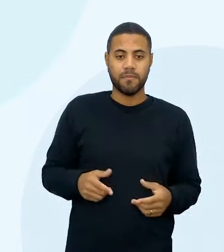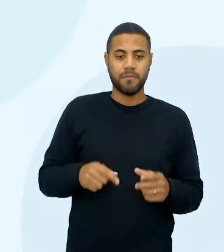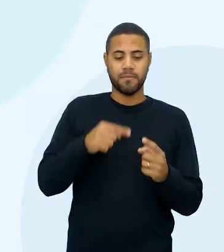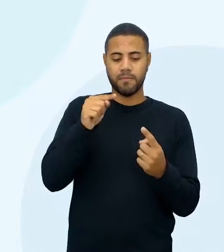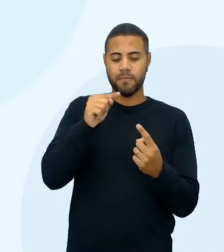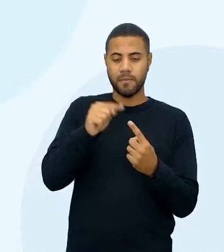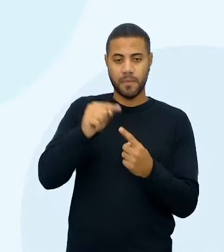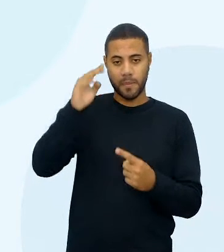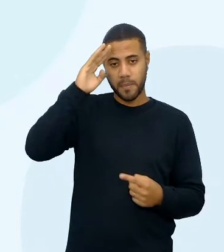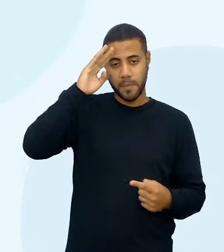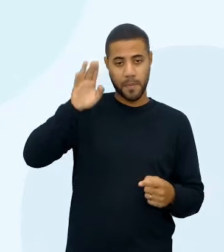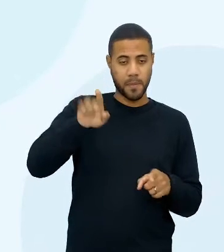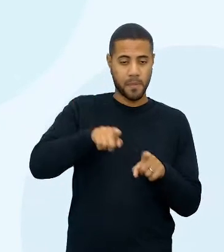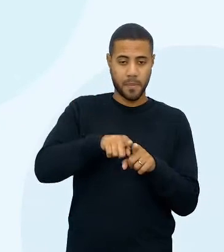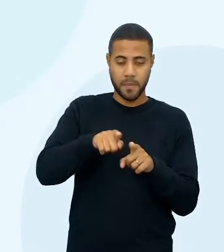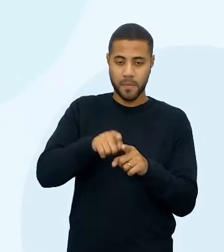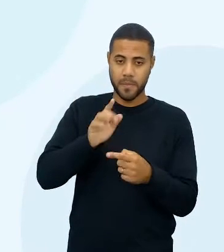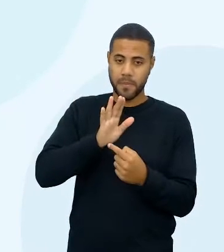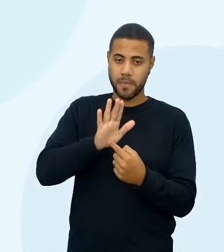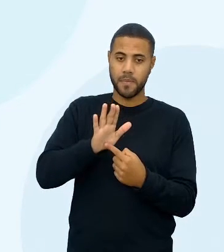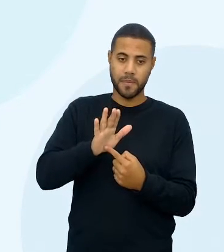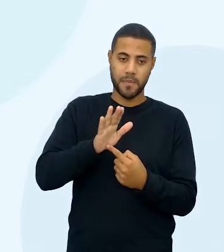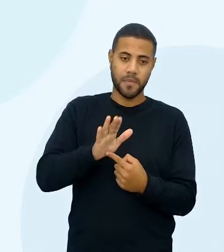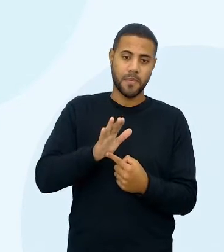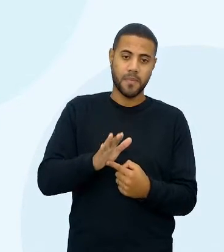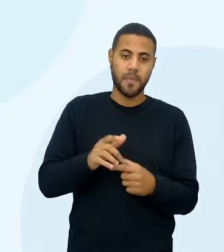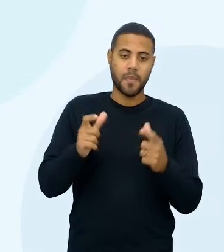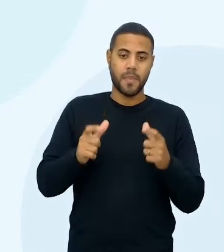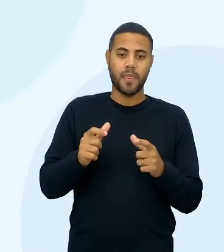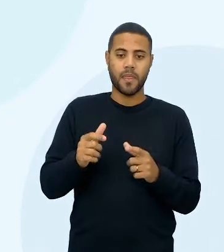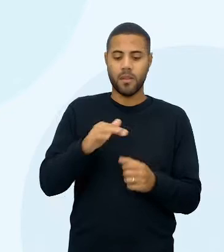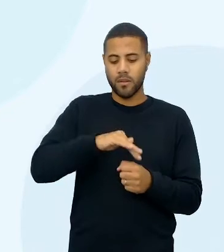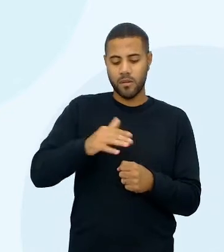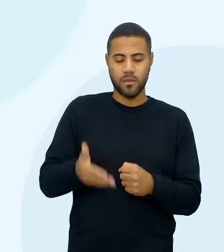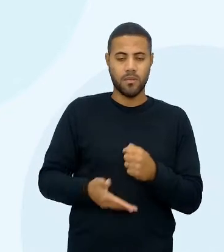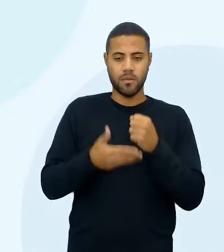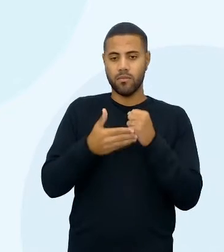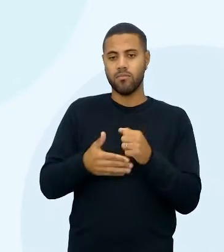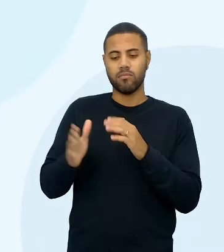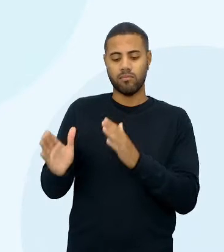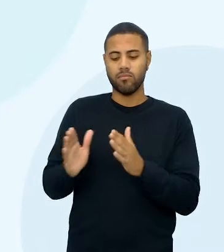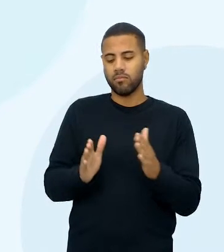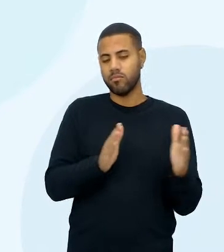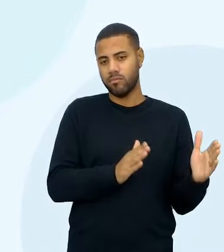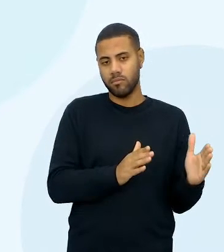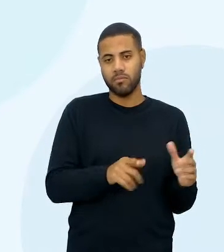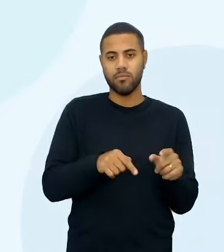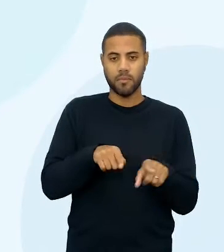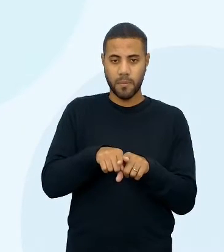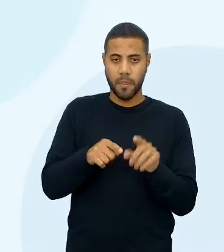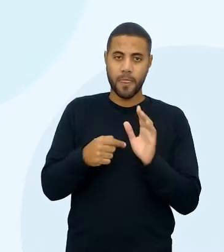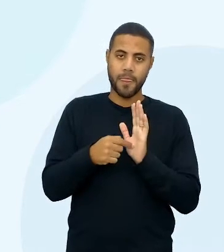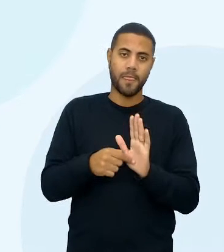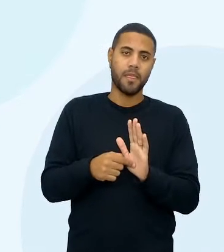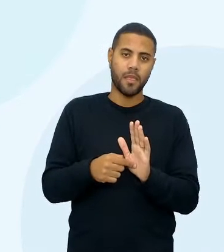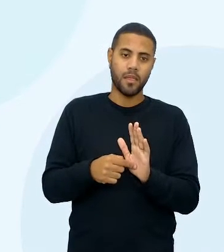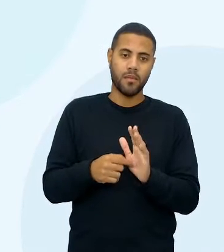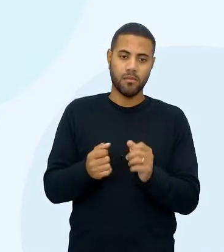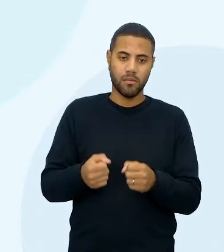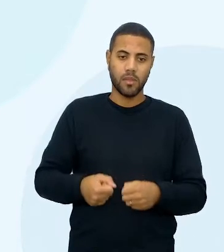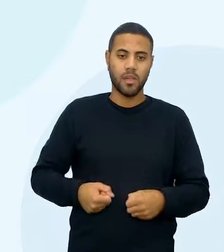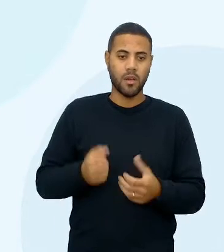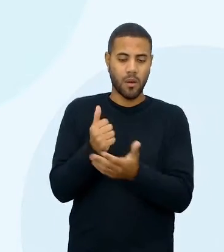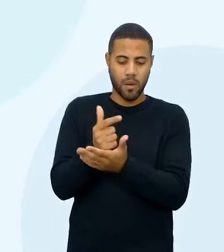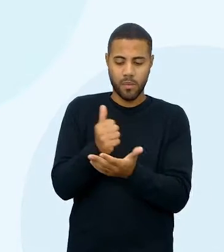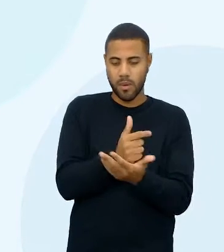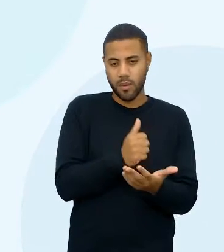objetivos principais aí, estimular a adoção de padrões sustentáveis de produção e consumo